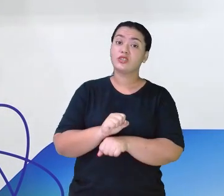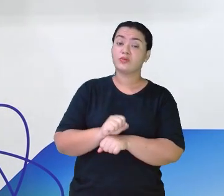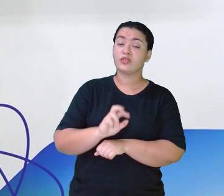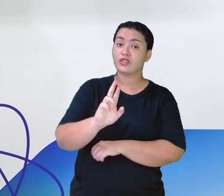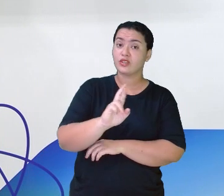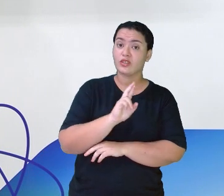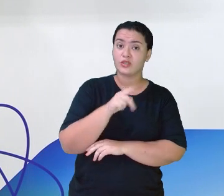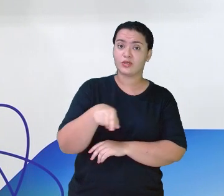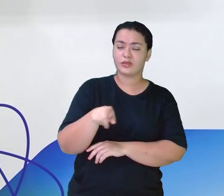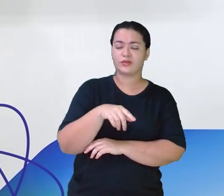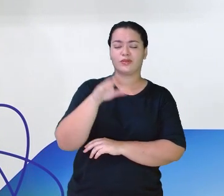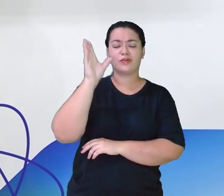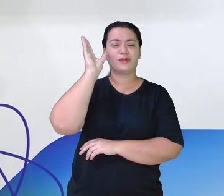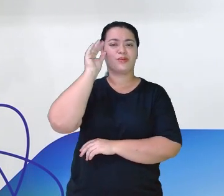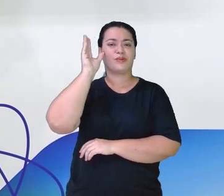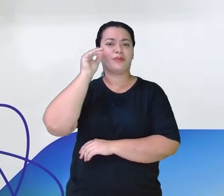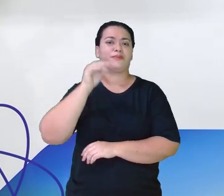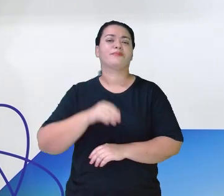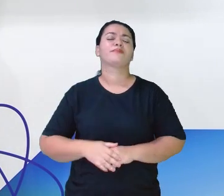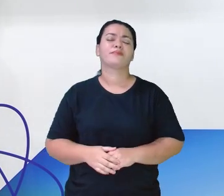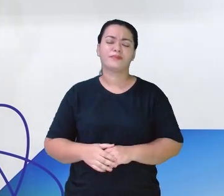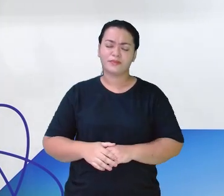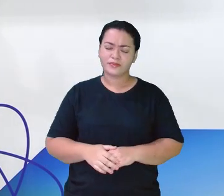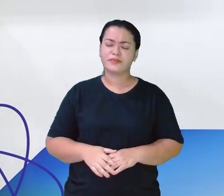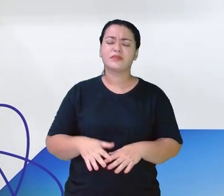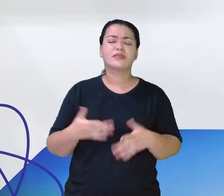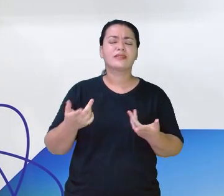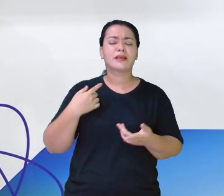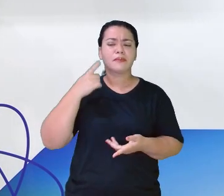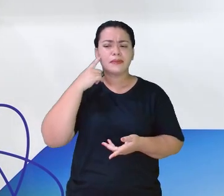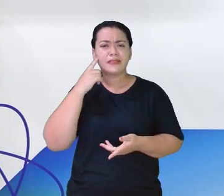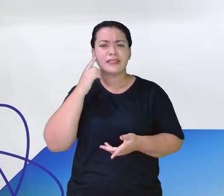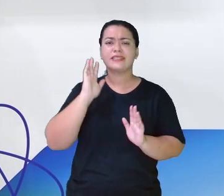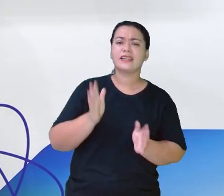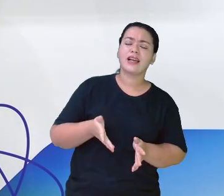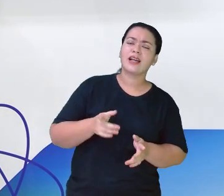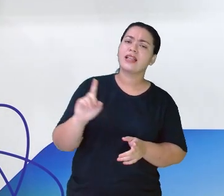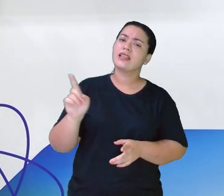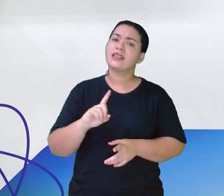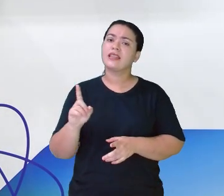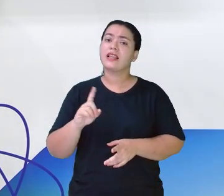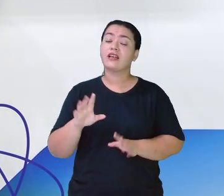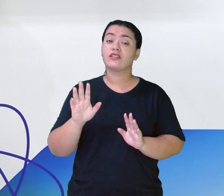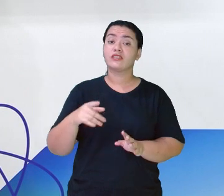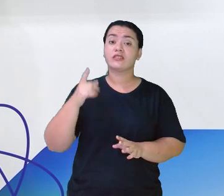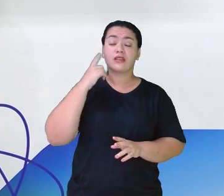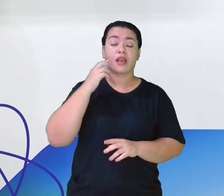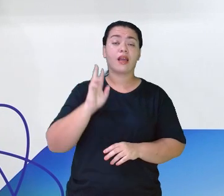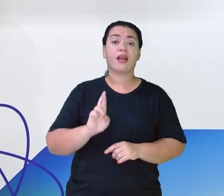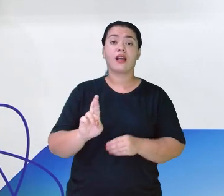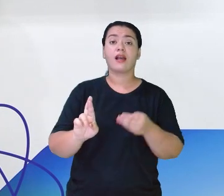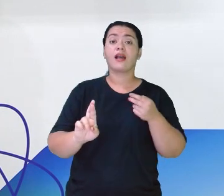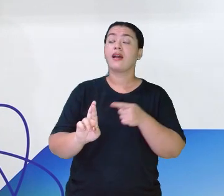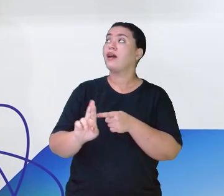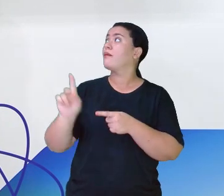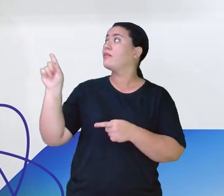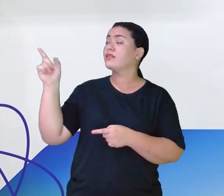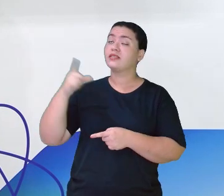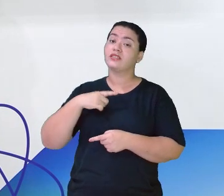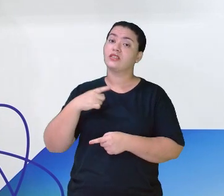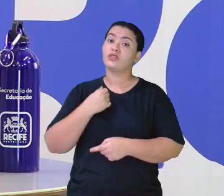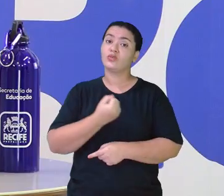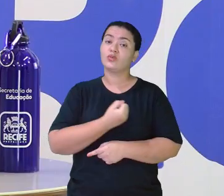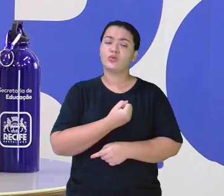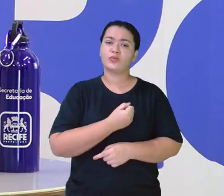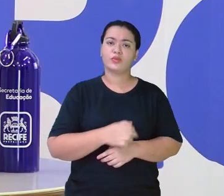esperando, curiosa, para ver se vocês já viram a representação desses números. Eles